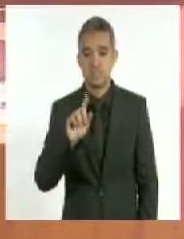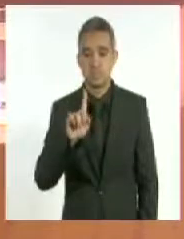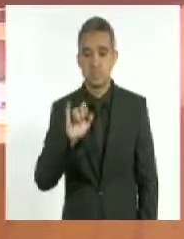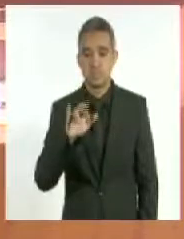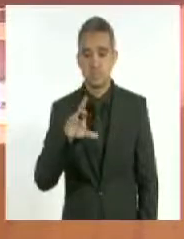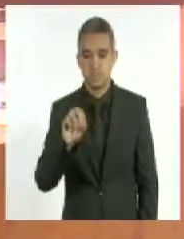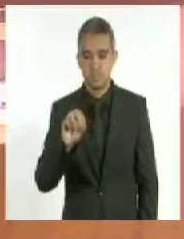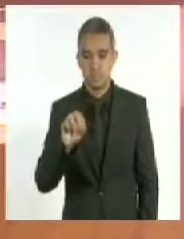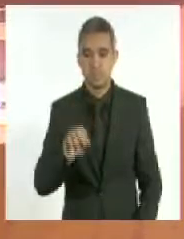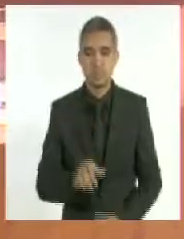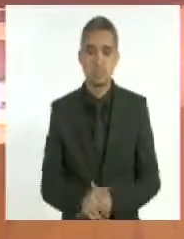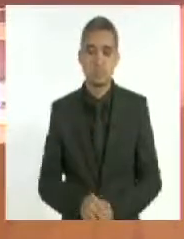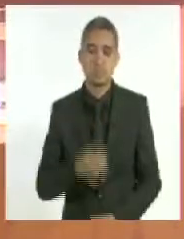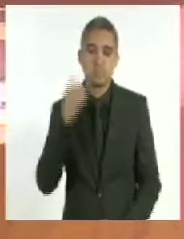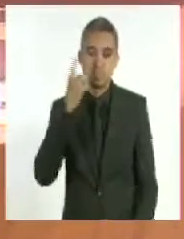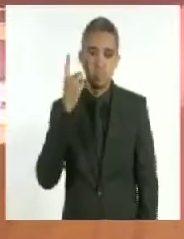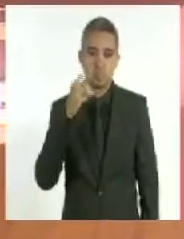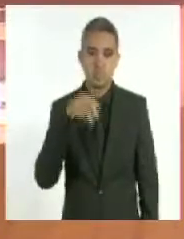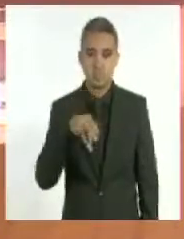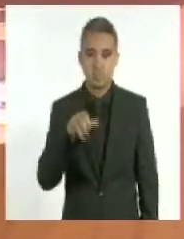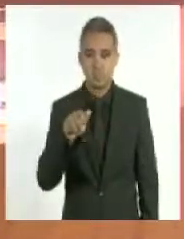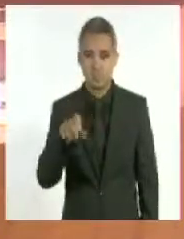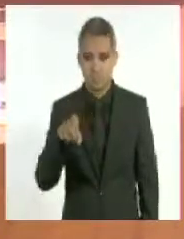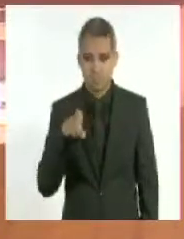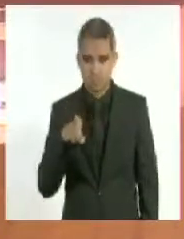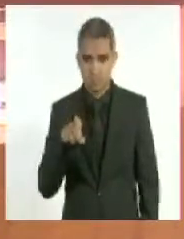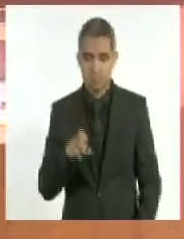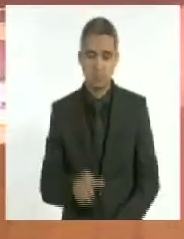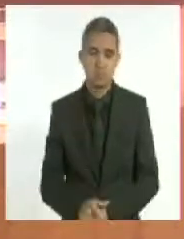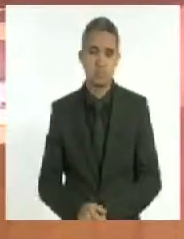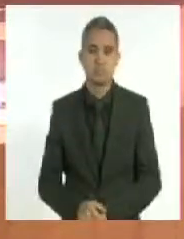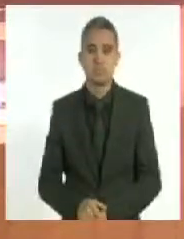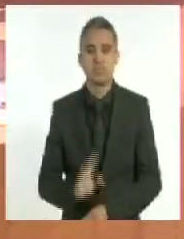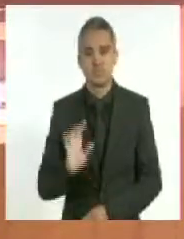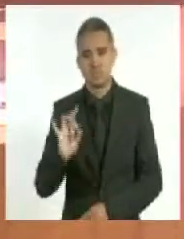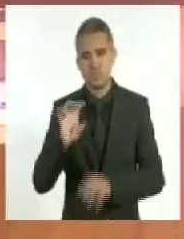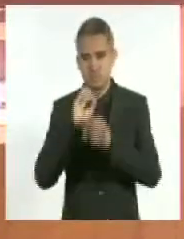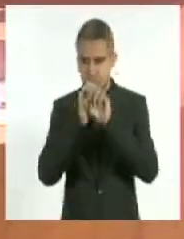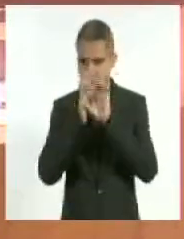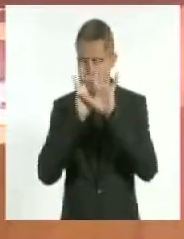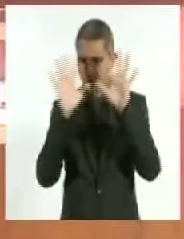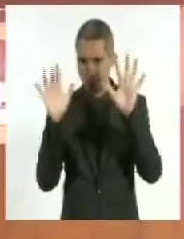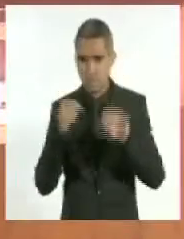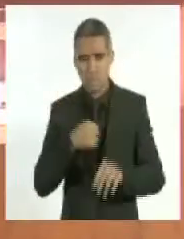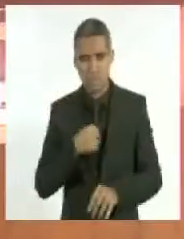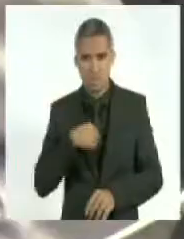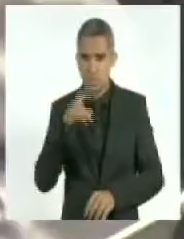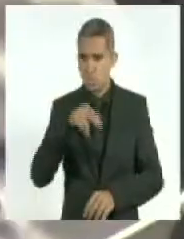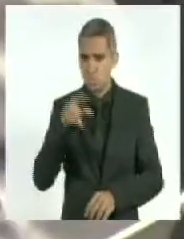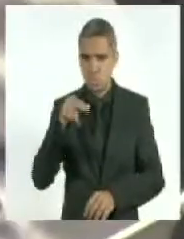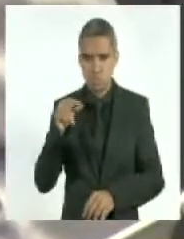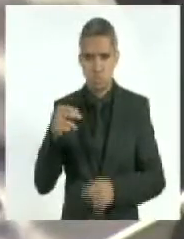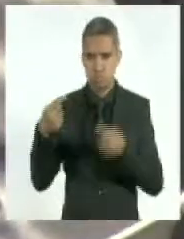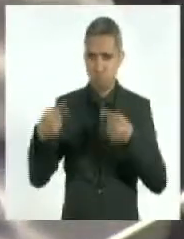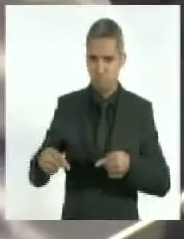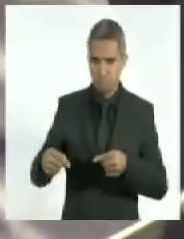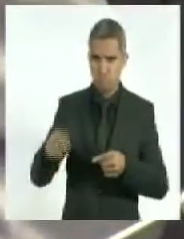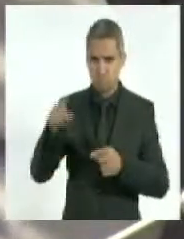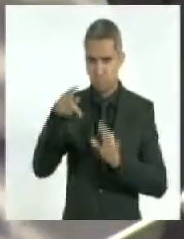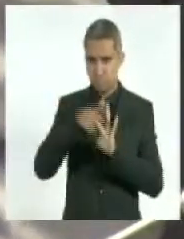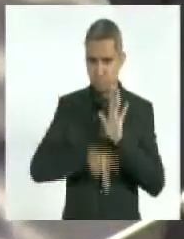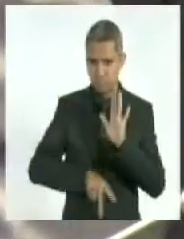Deputado Max, é só para fazer um esclarecimento que eu nunca fui contrário ao projeto, ao contrário, sou